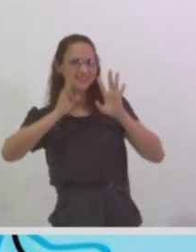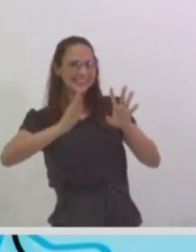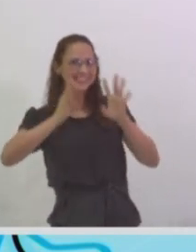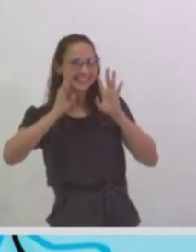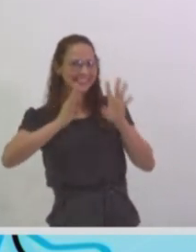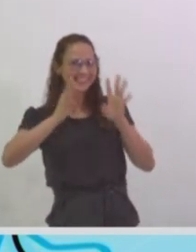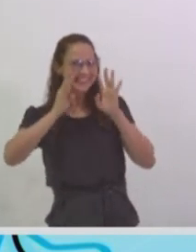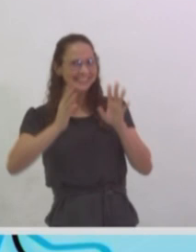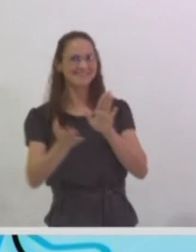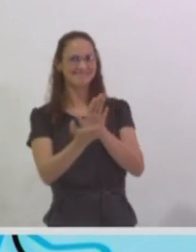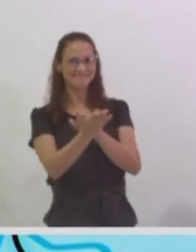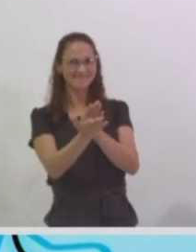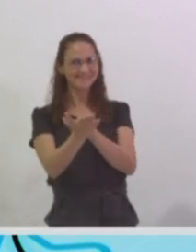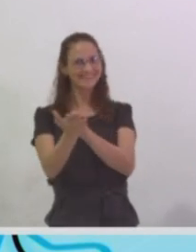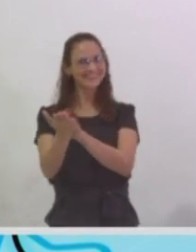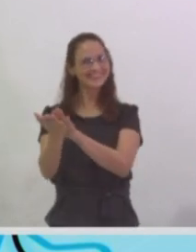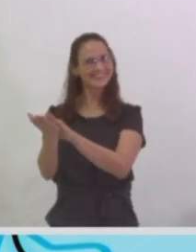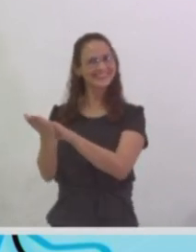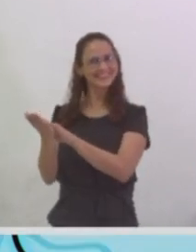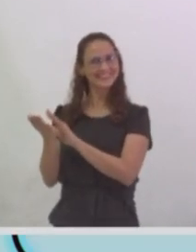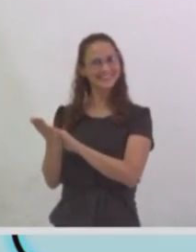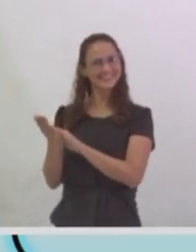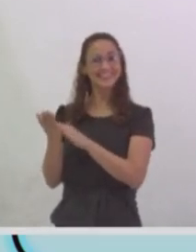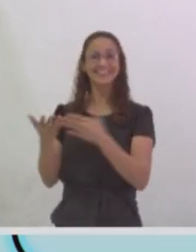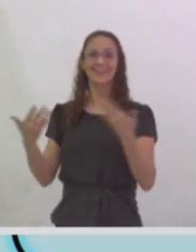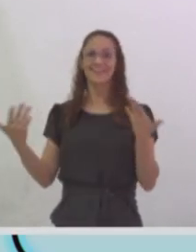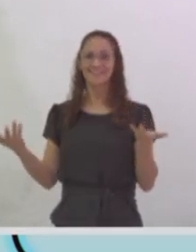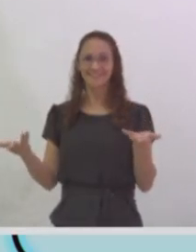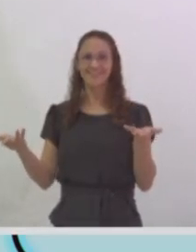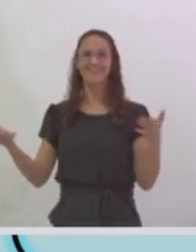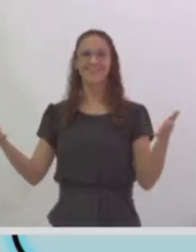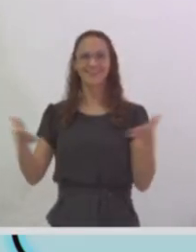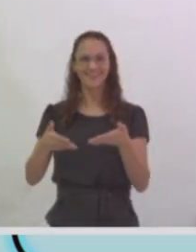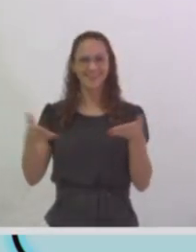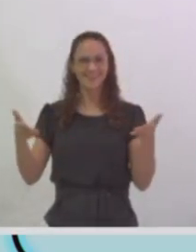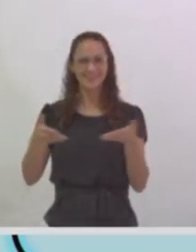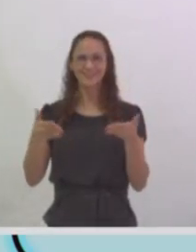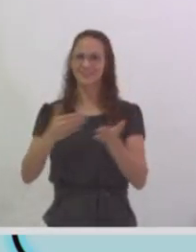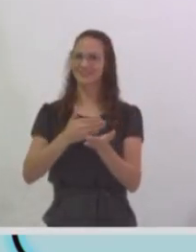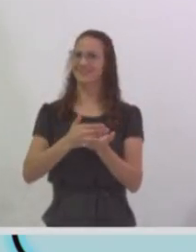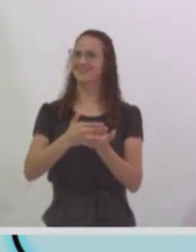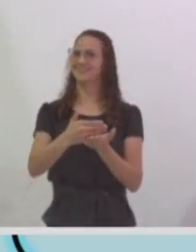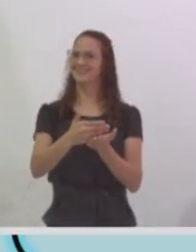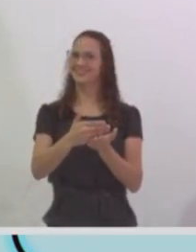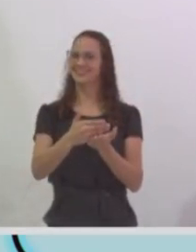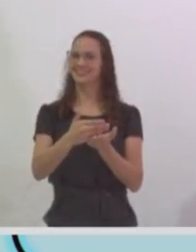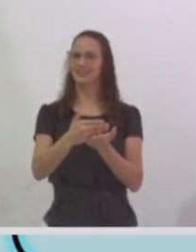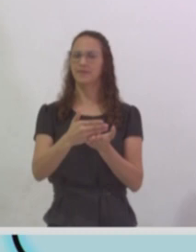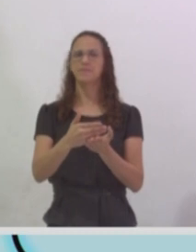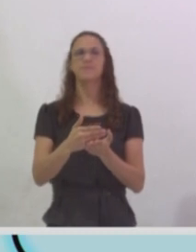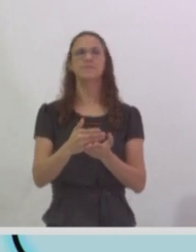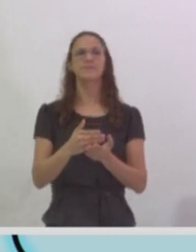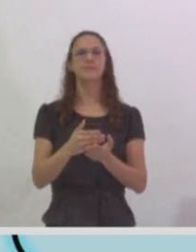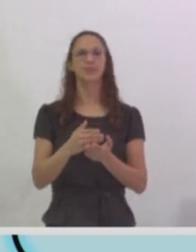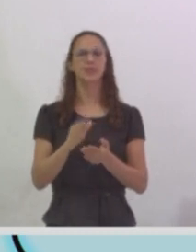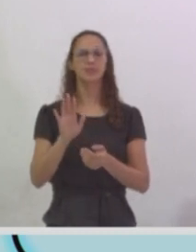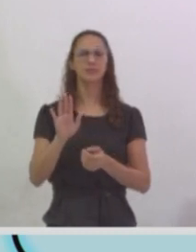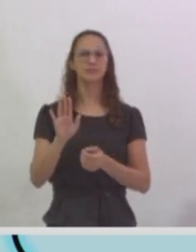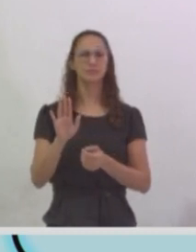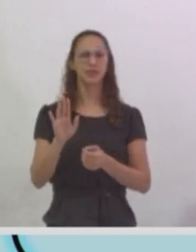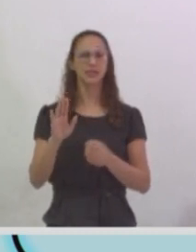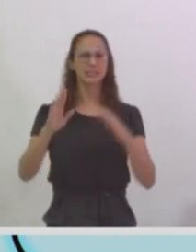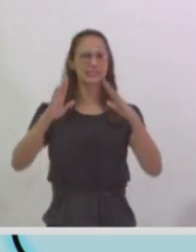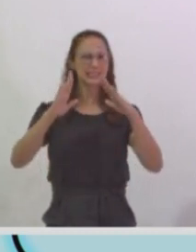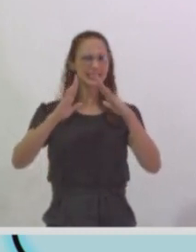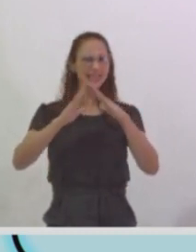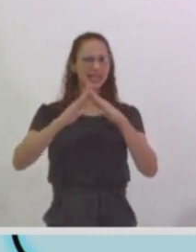de parabéns. Vamos começar então a nossa aula de hoje, lembrando do porquê que nós temos que ficar em